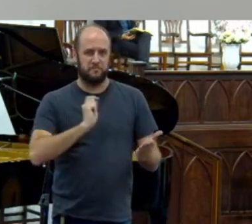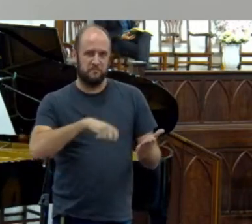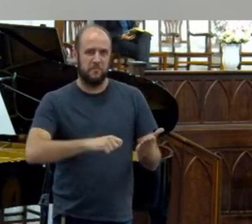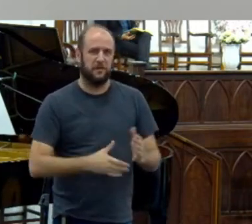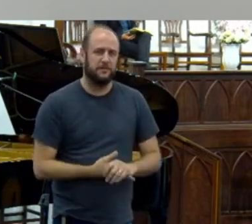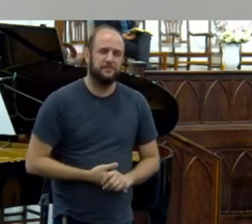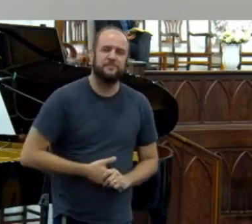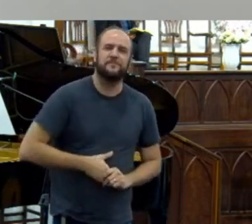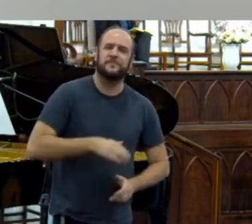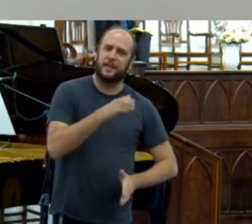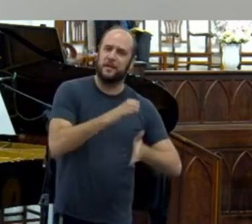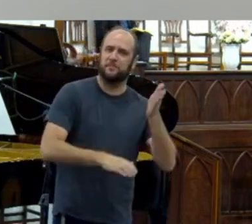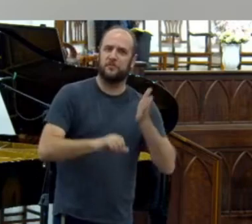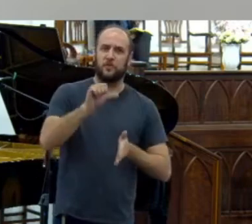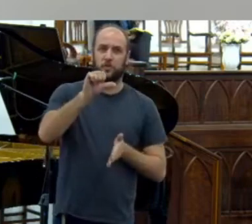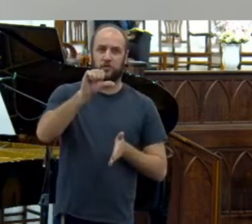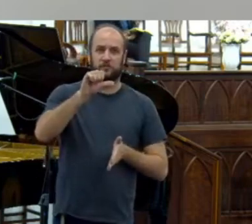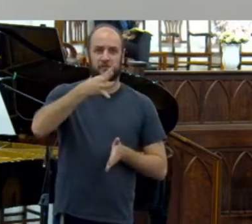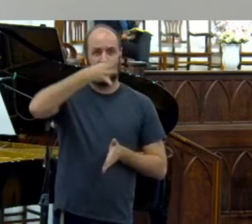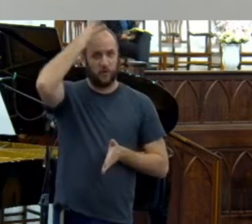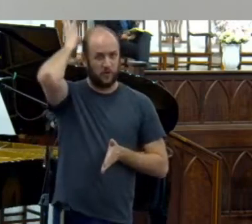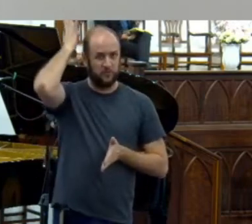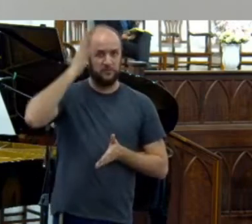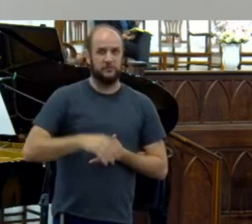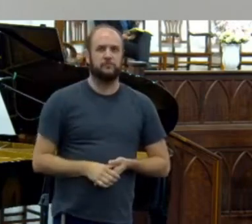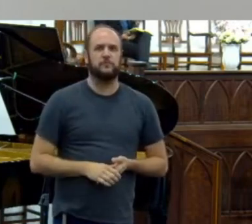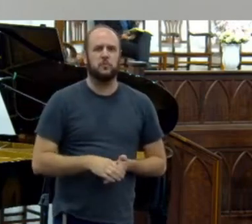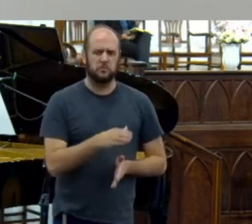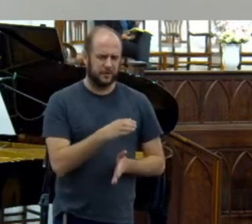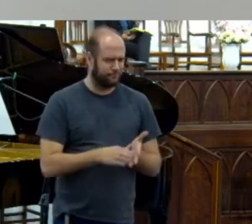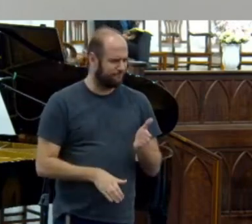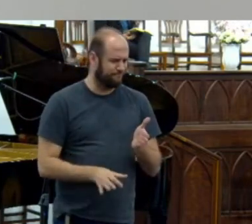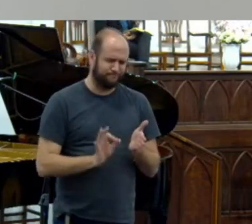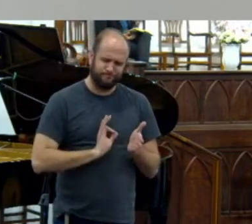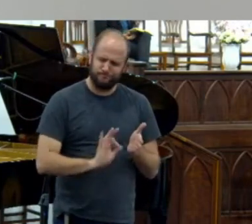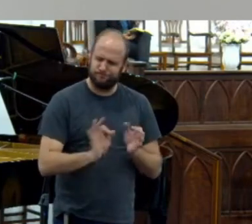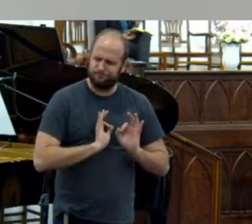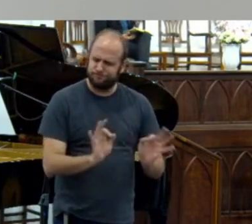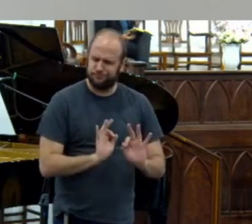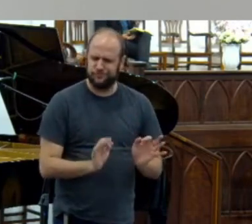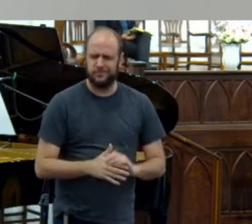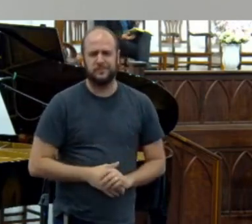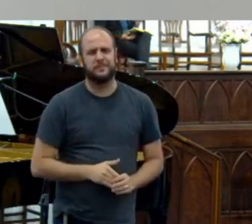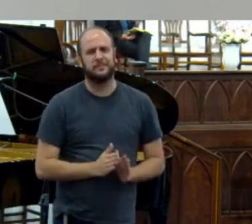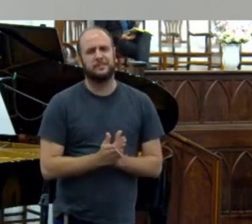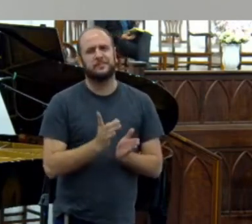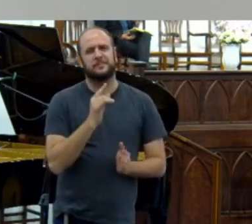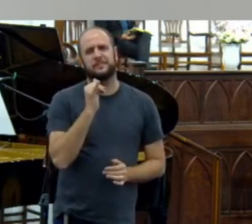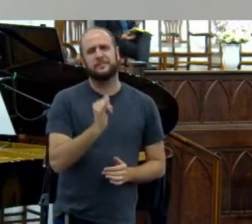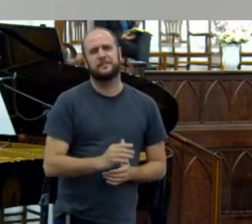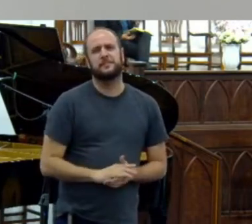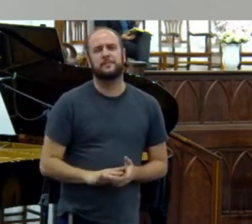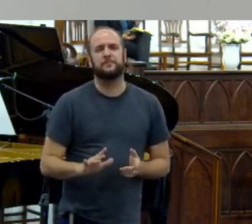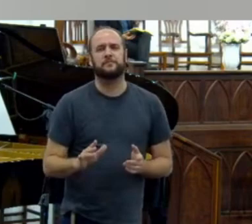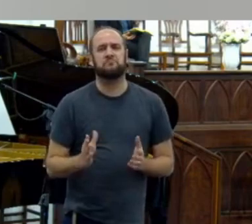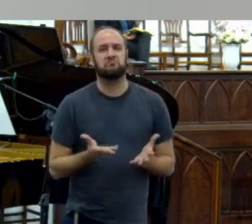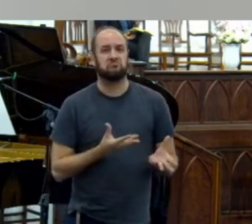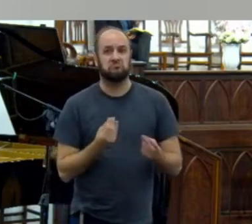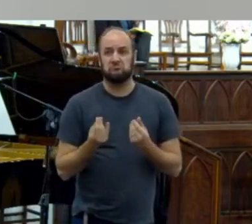Capítulo 9 de Romanos, o capítulo terrível da Escritura, que muita